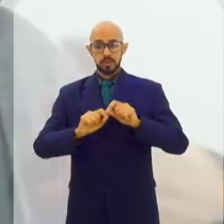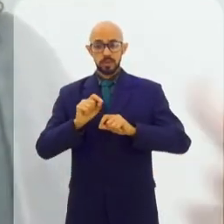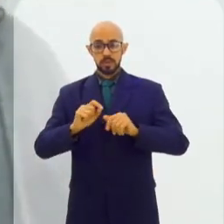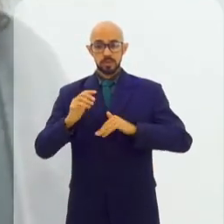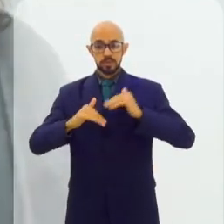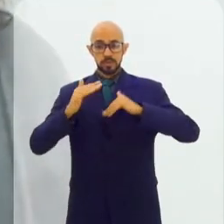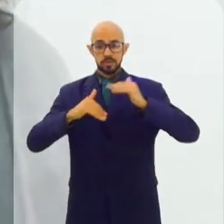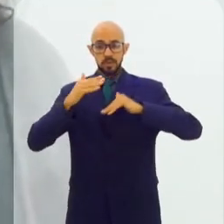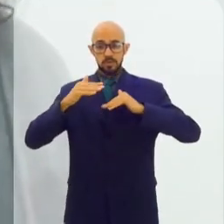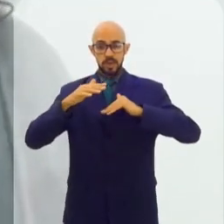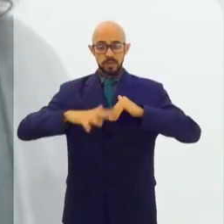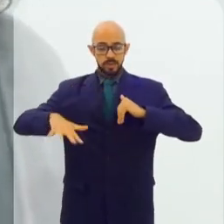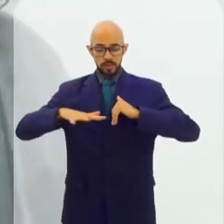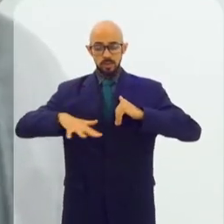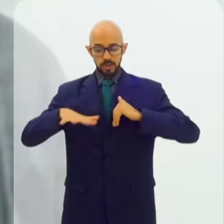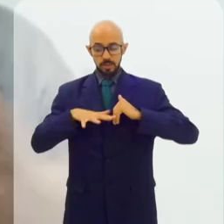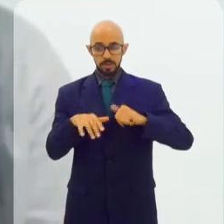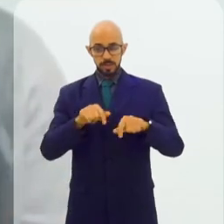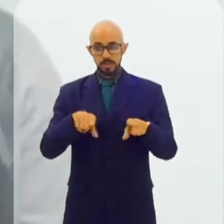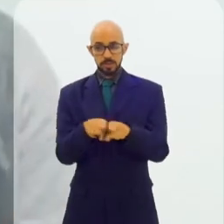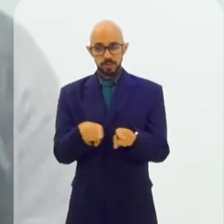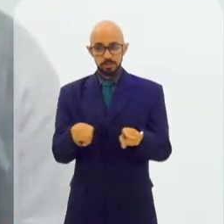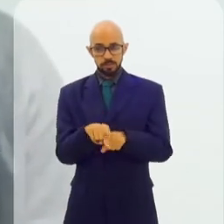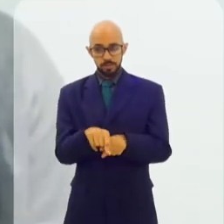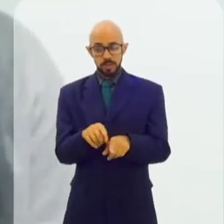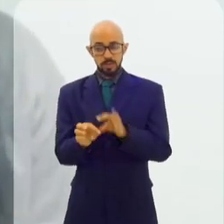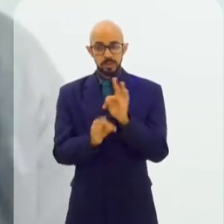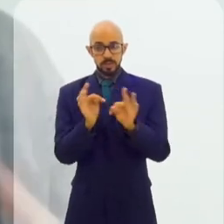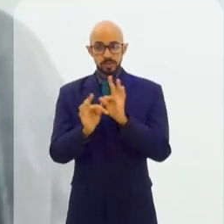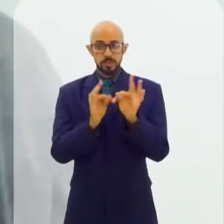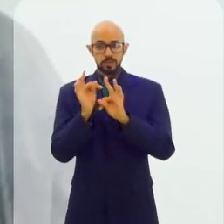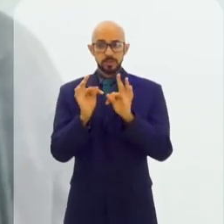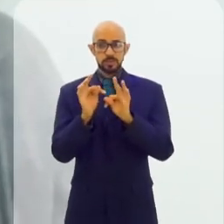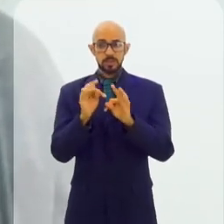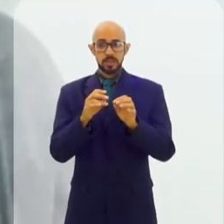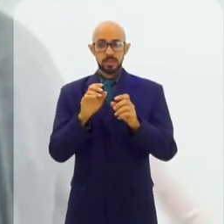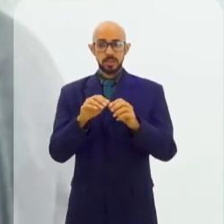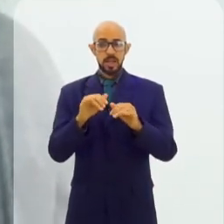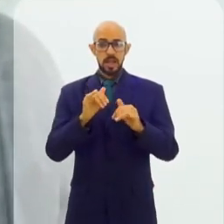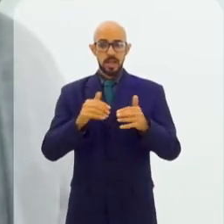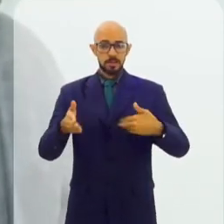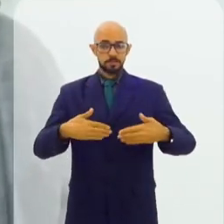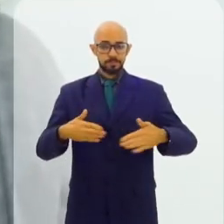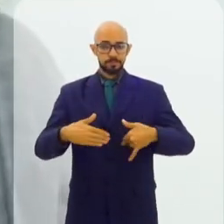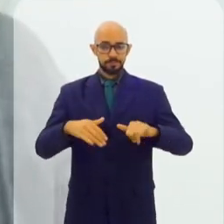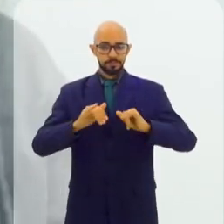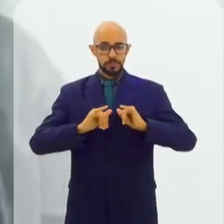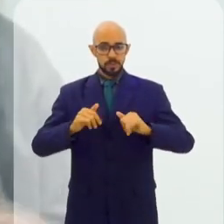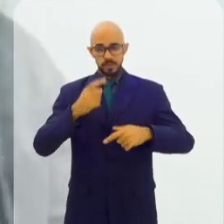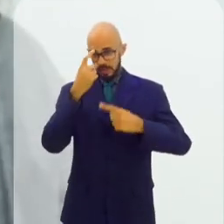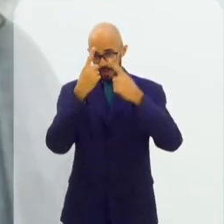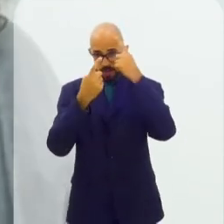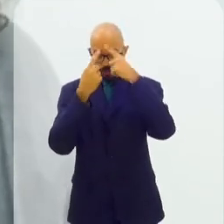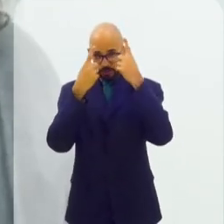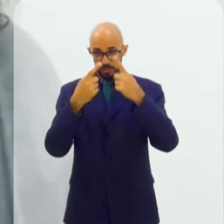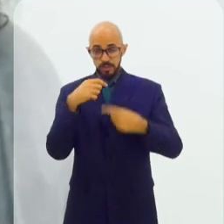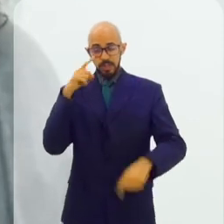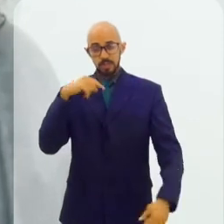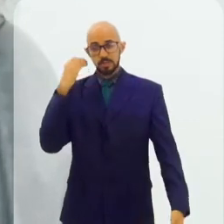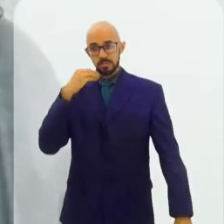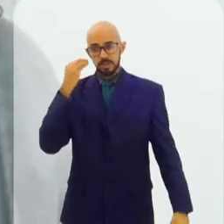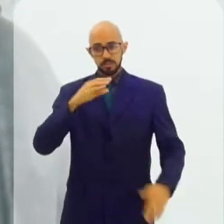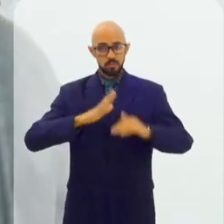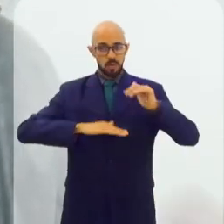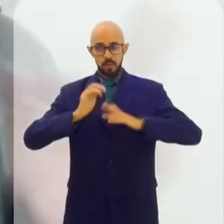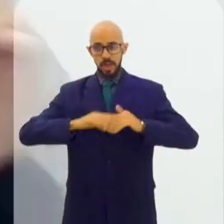de desenvolver territorialmente com as tecnologias da indústria criativa que hoje permitem que a gente